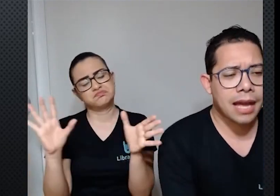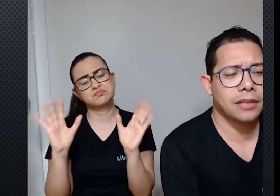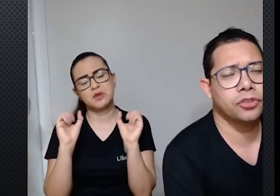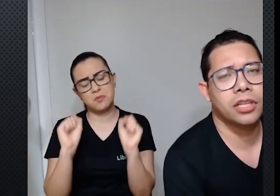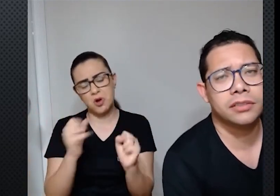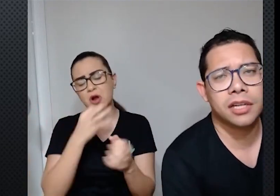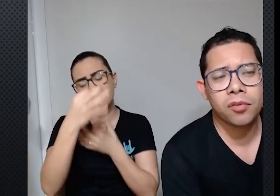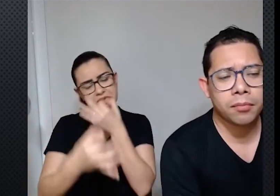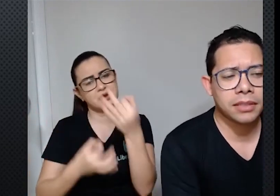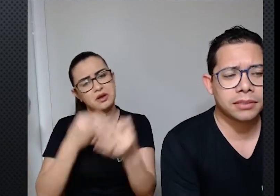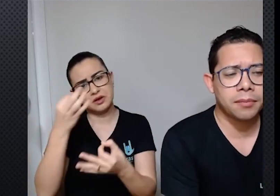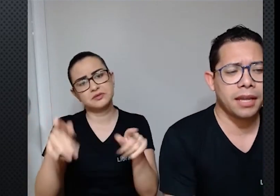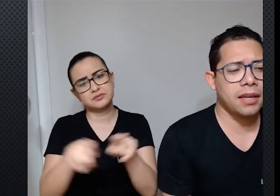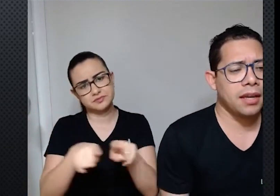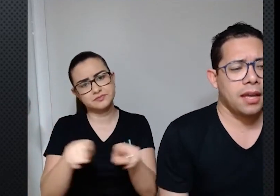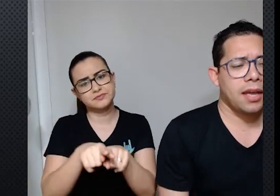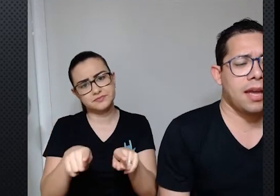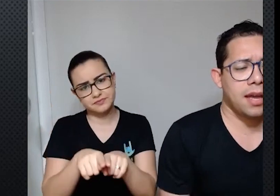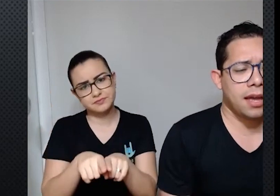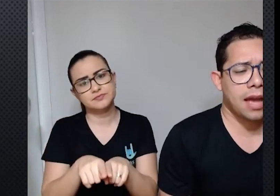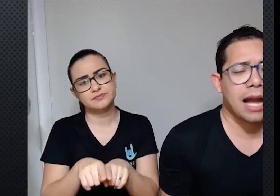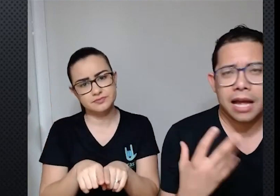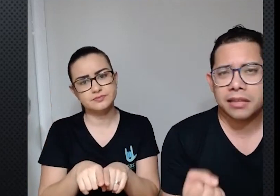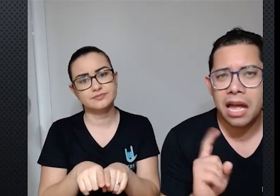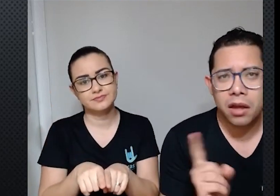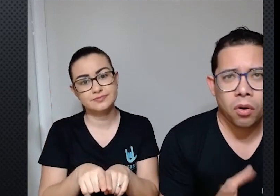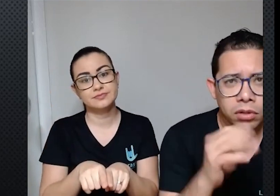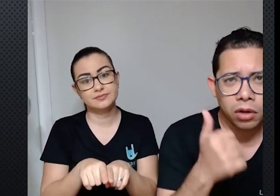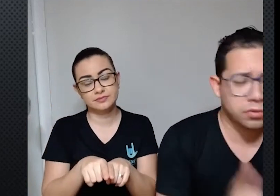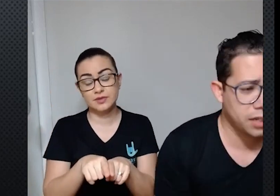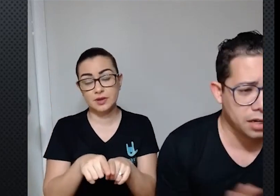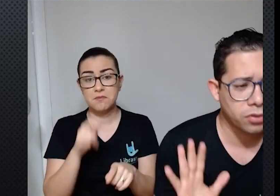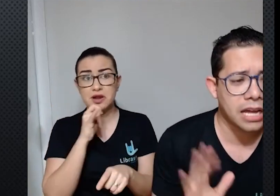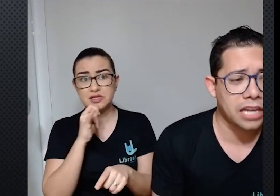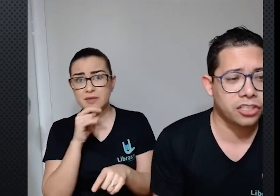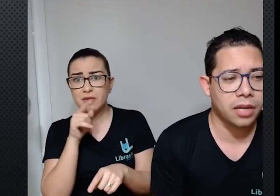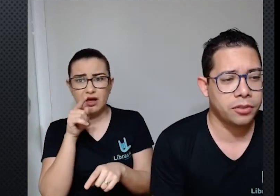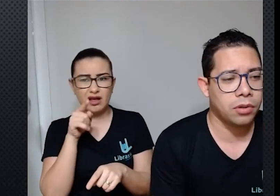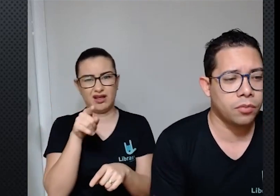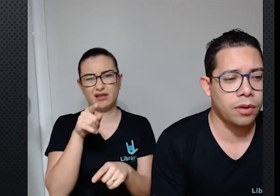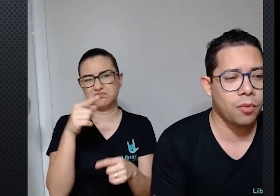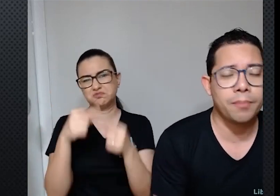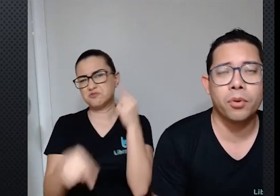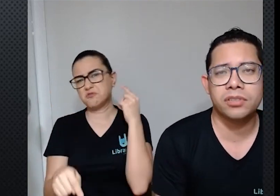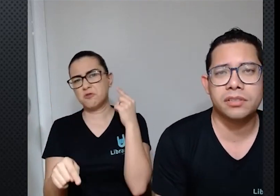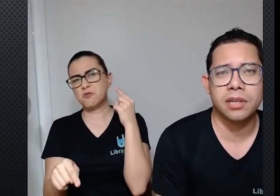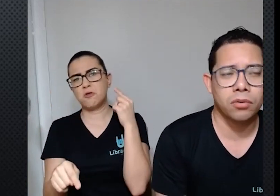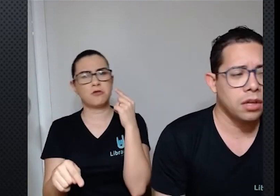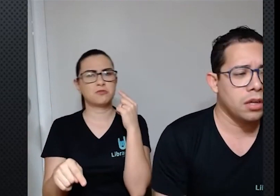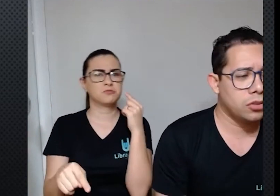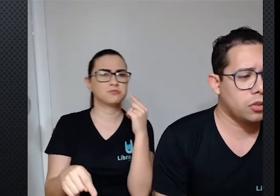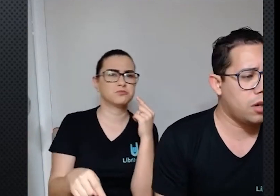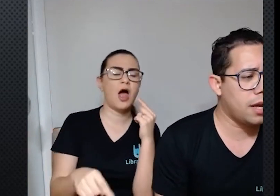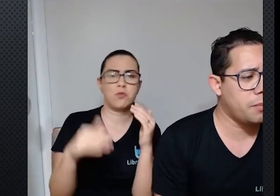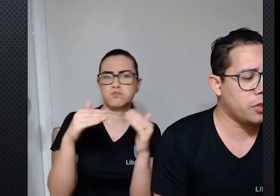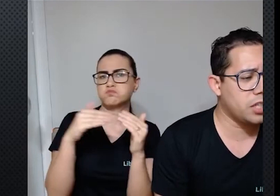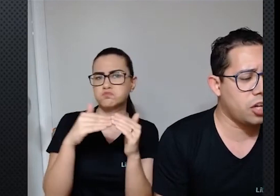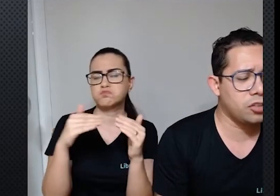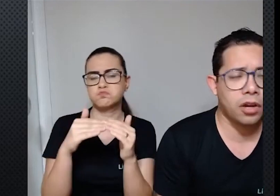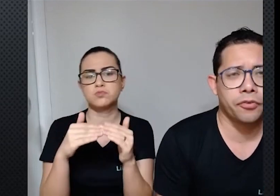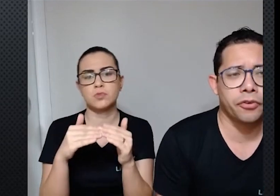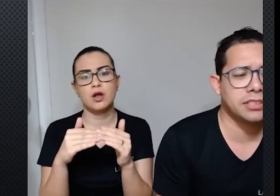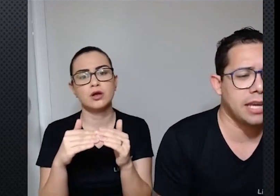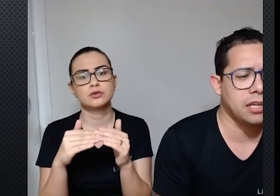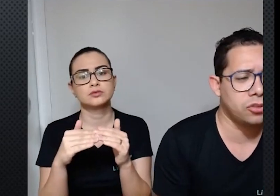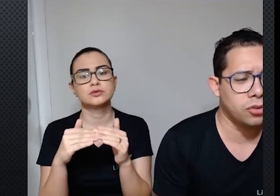para dar sugestão, mas também acatar ou não, fica à vontade, tá, pessoal? Não é uma imposição. Só é importante a